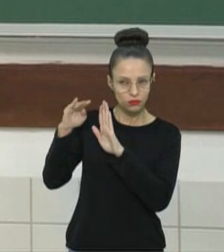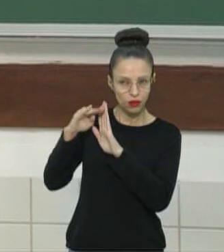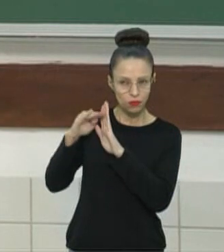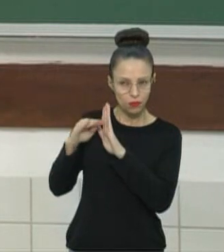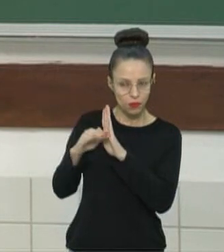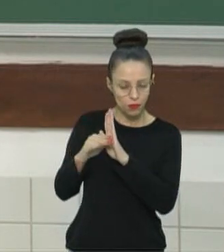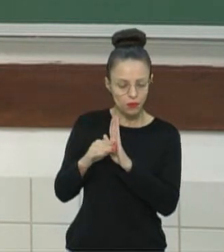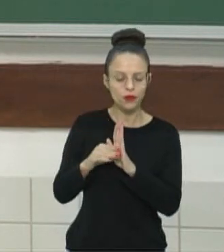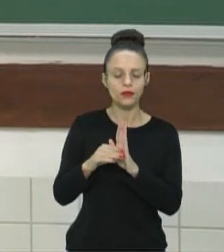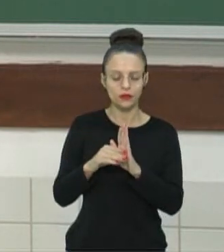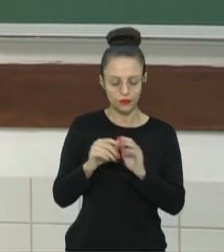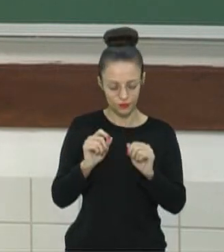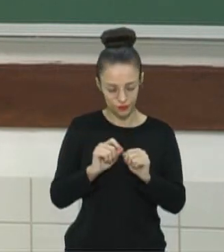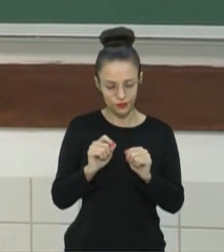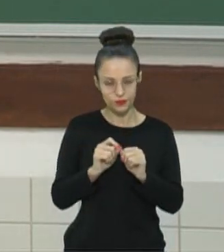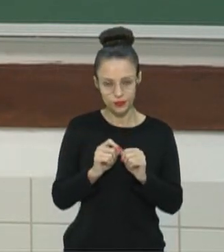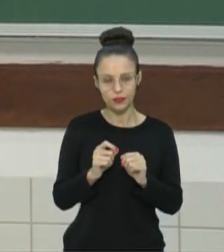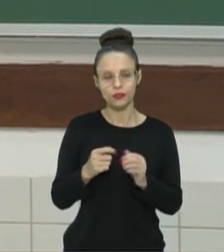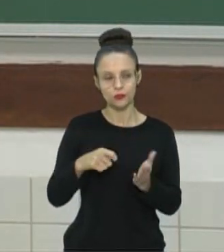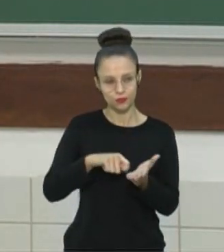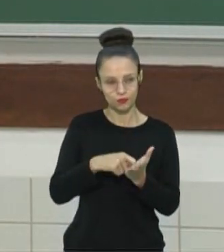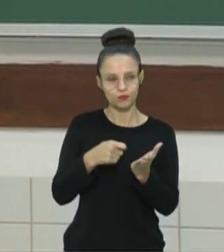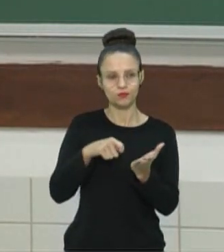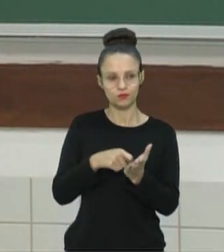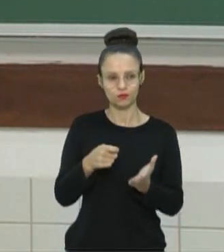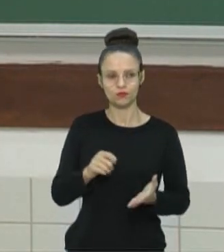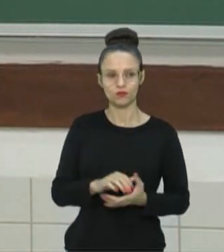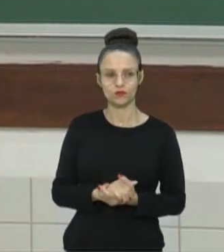e feito a sua execução.